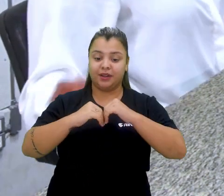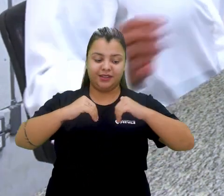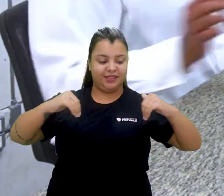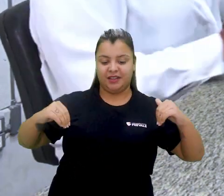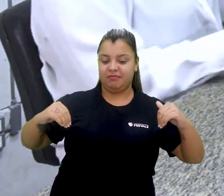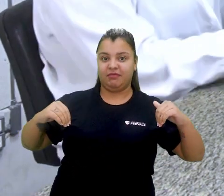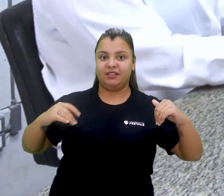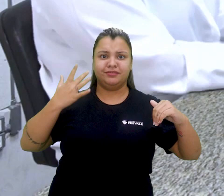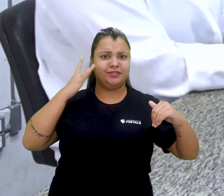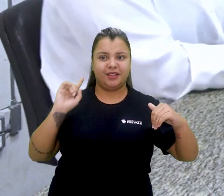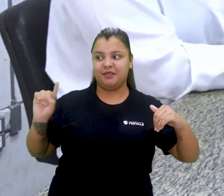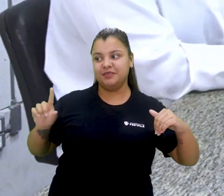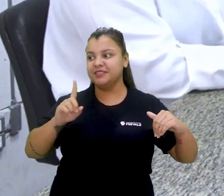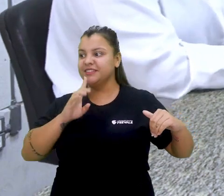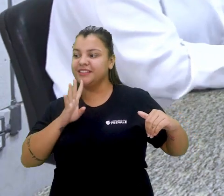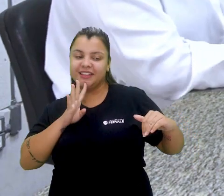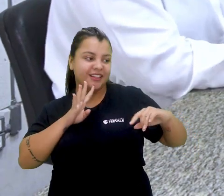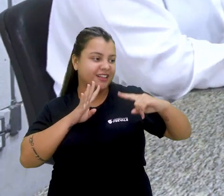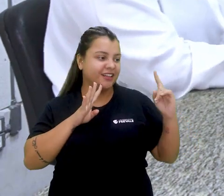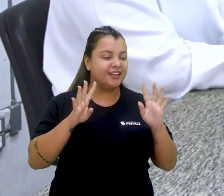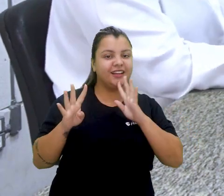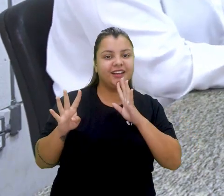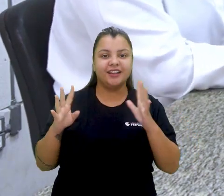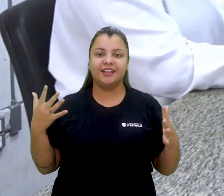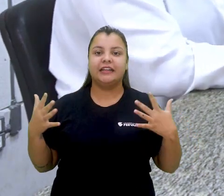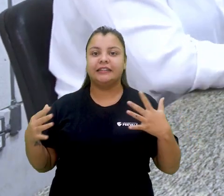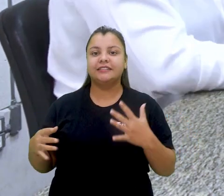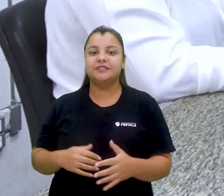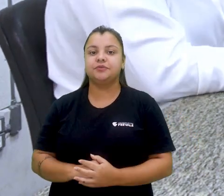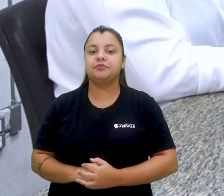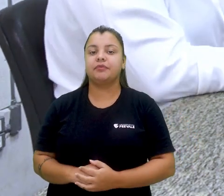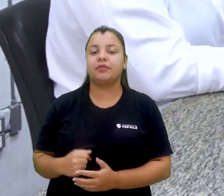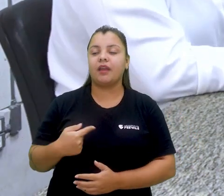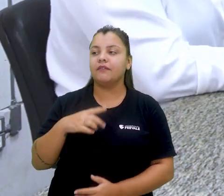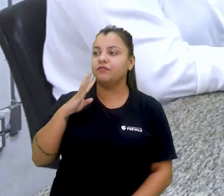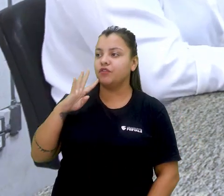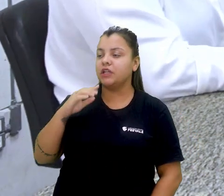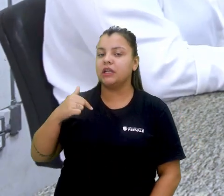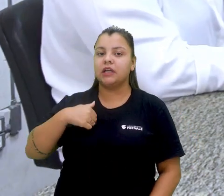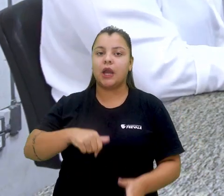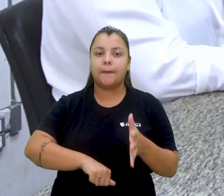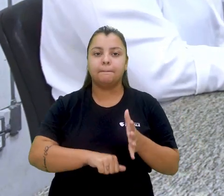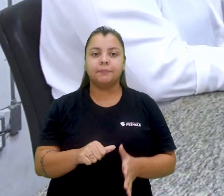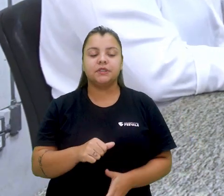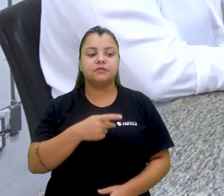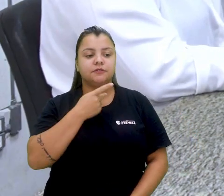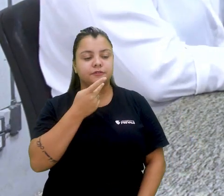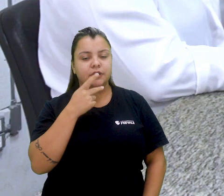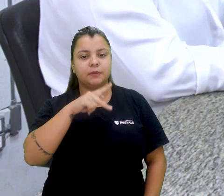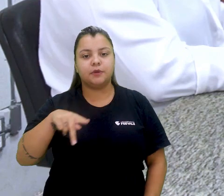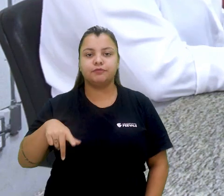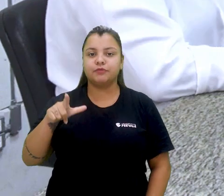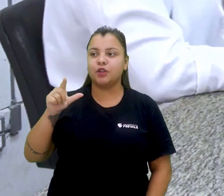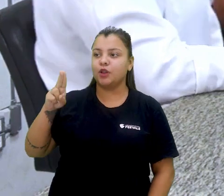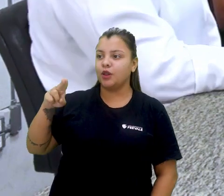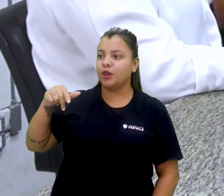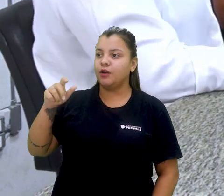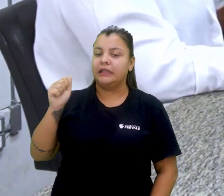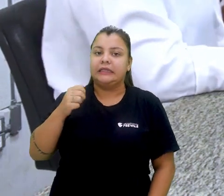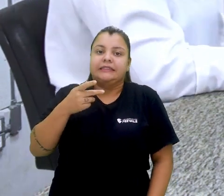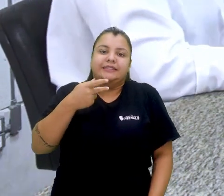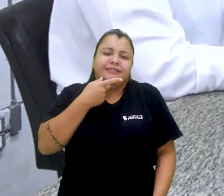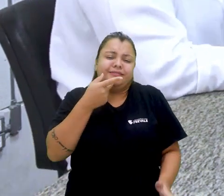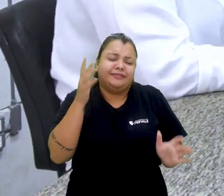que conhecíamos né uma coisa bacana né Aham e foi legal que eu acho que a primeira vez quando eu falei pro profe sobre a Luana ai já dei